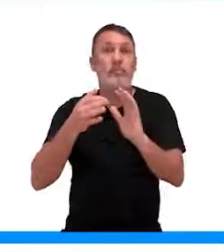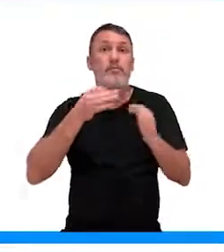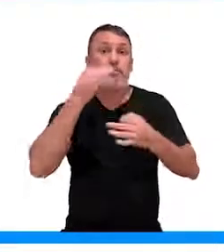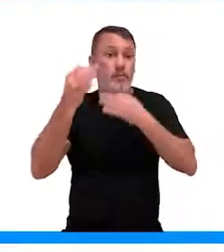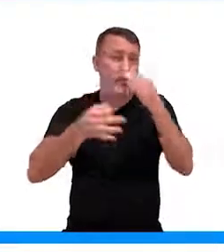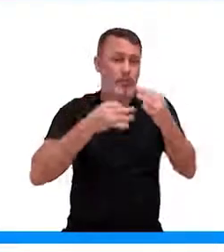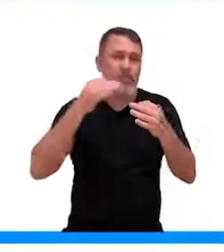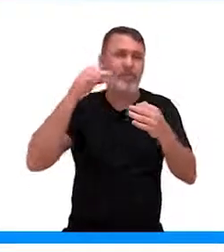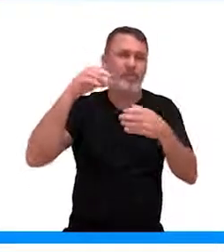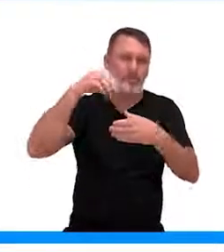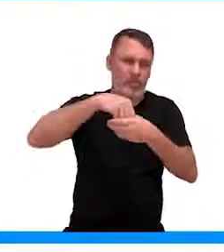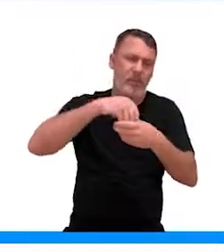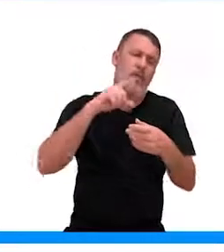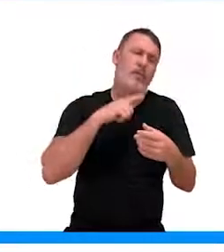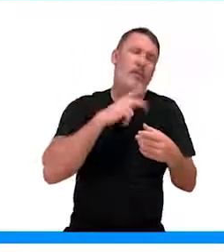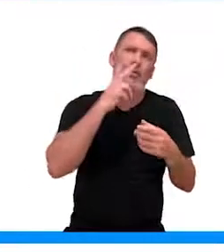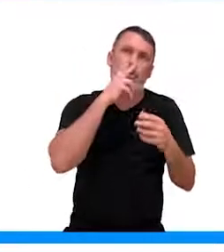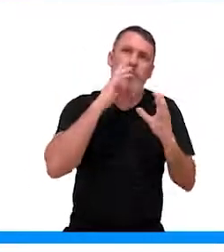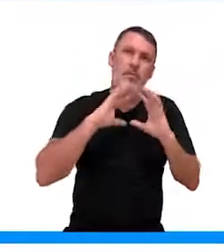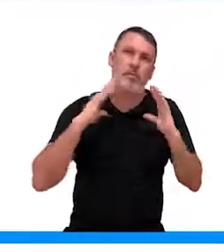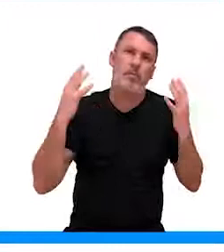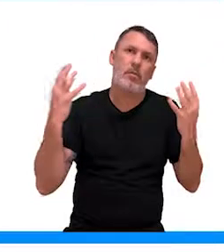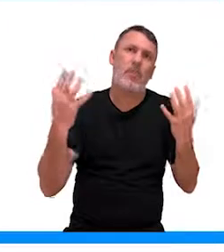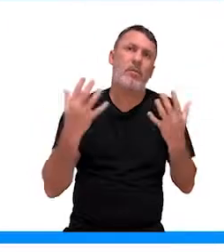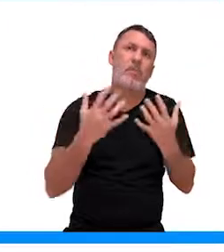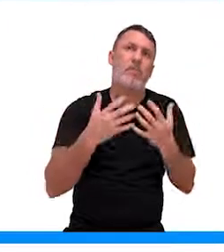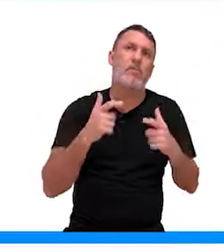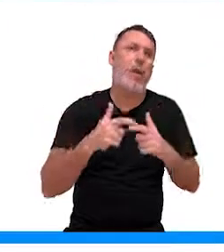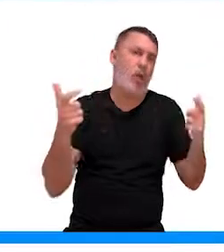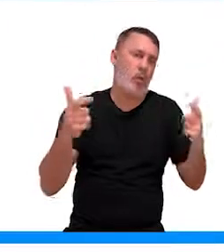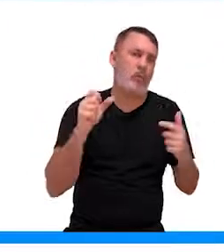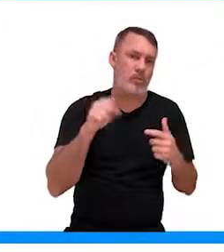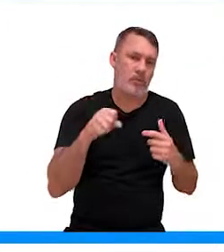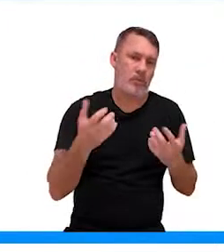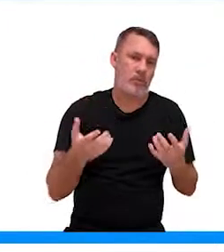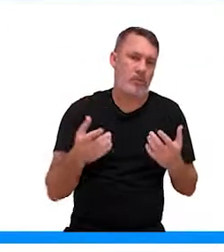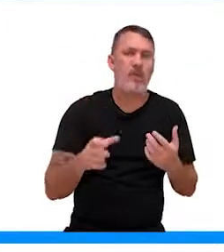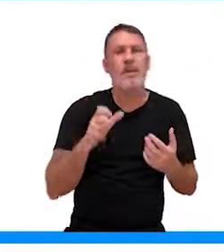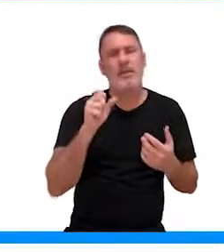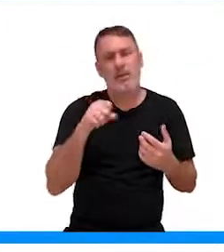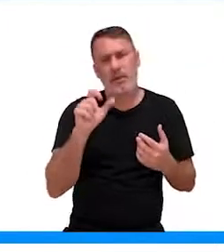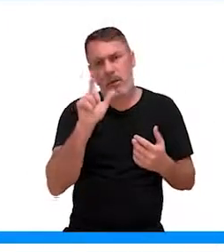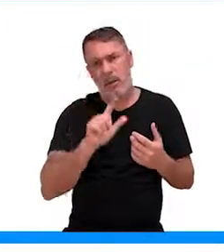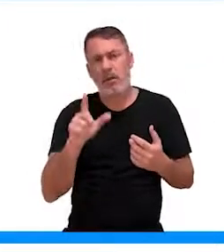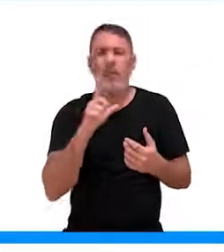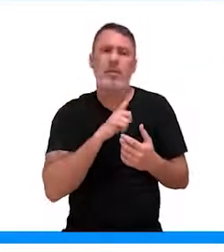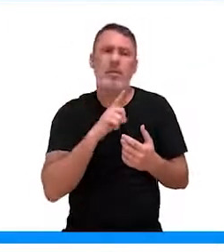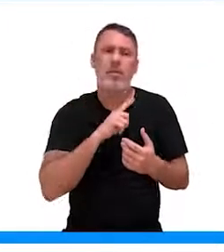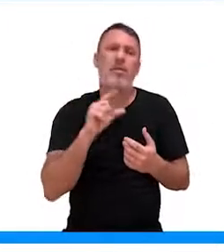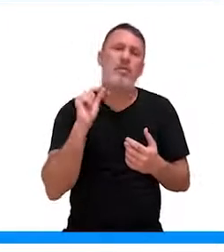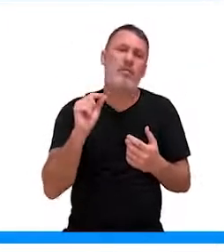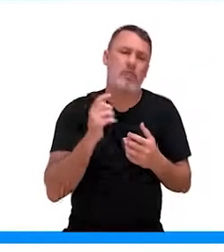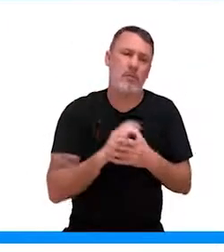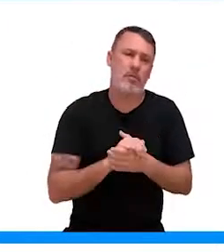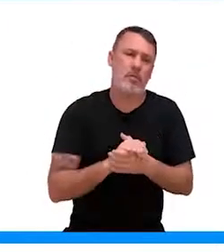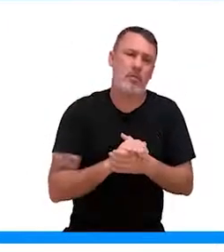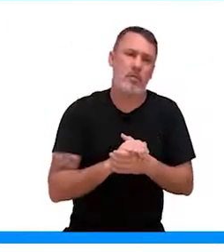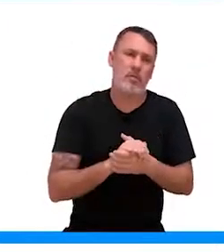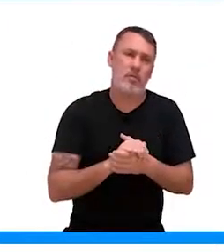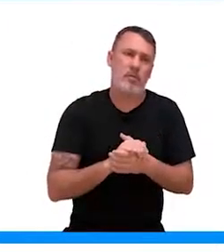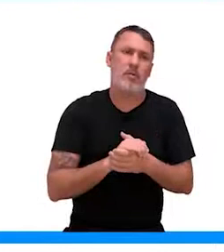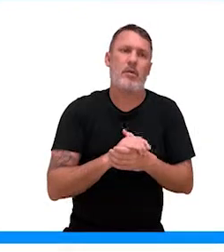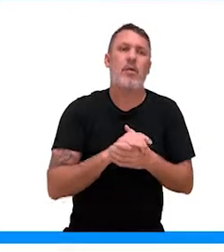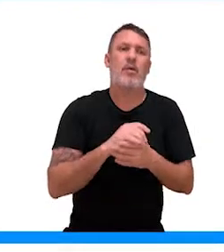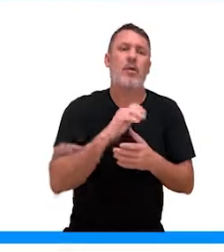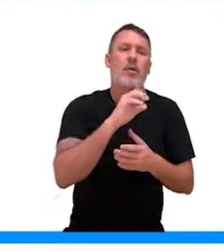continentais também muito maiores. Tá? E assim, claro que nós temos aqui a consideração do